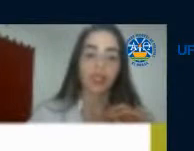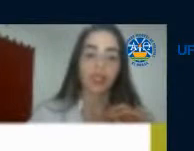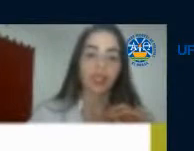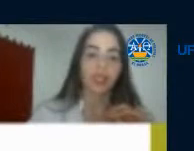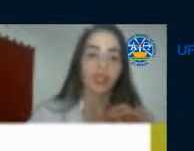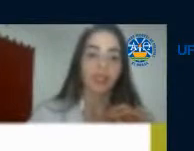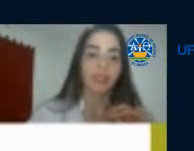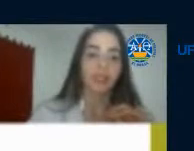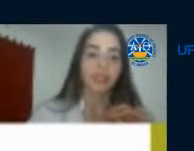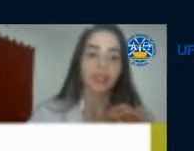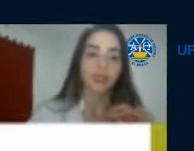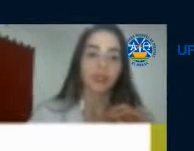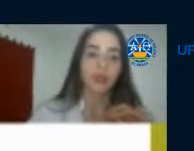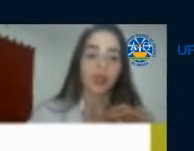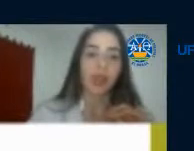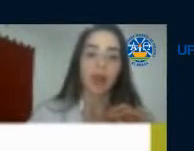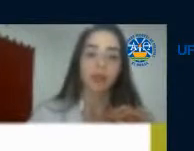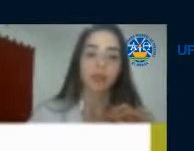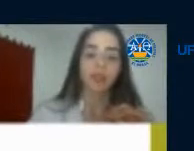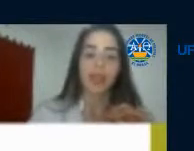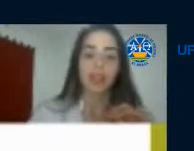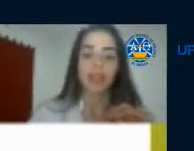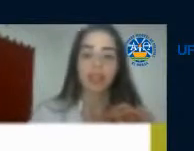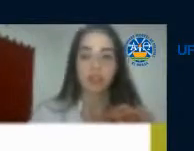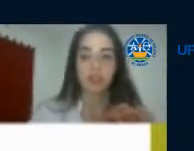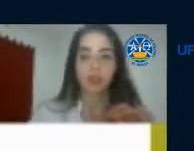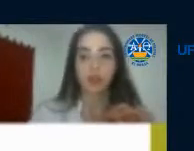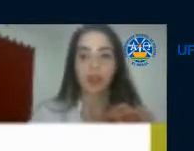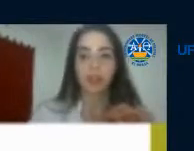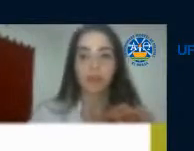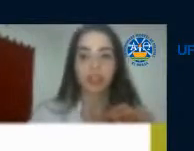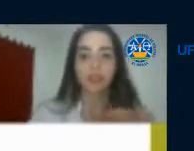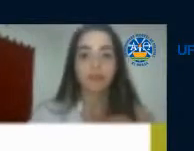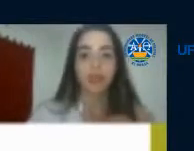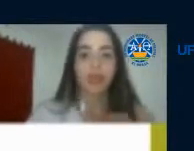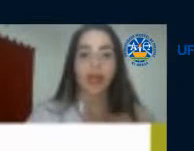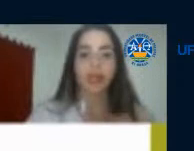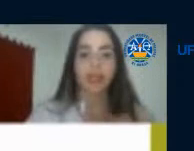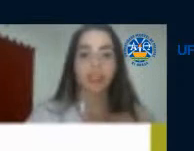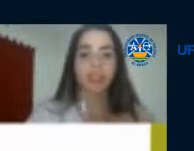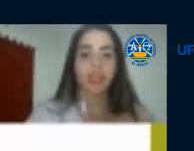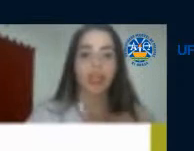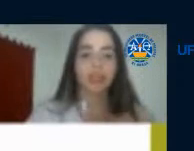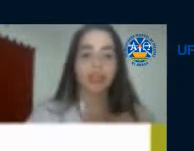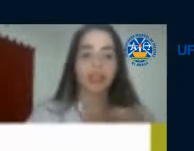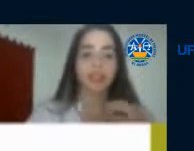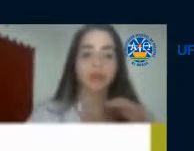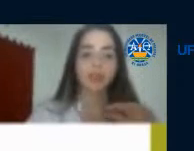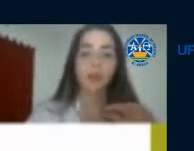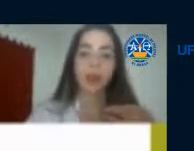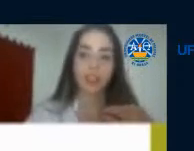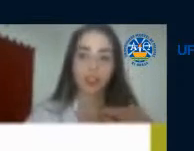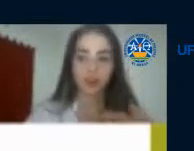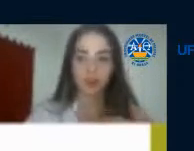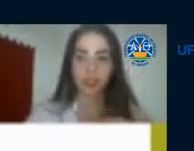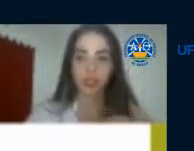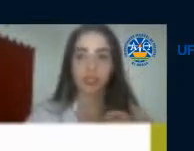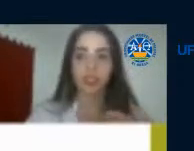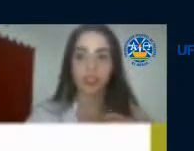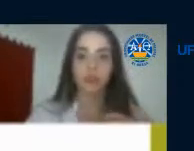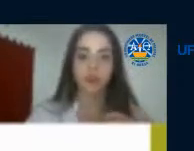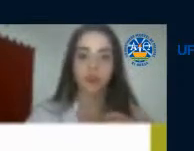de treinar e se tornar aptos a realizar atendimento corretamente, além de realizar simulação prática